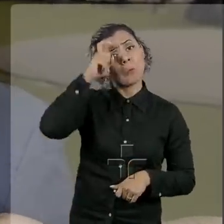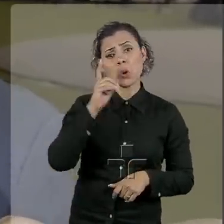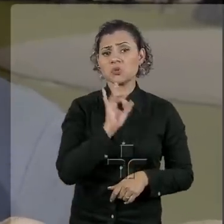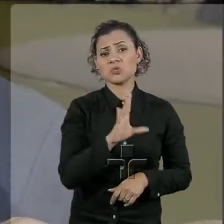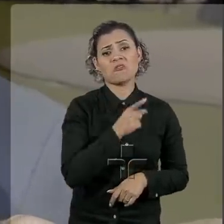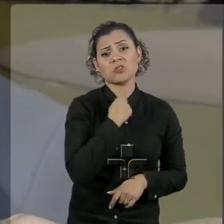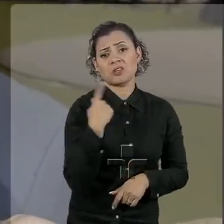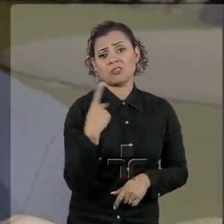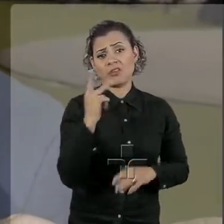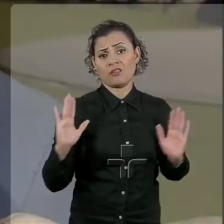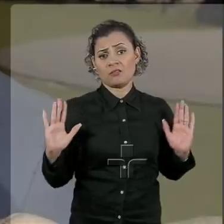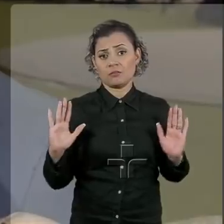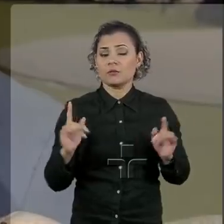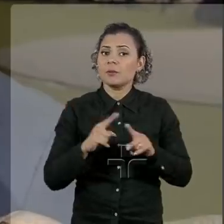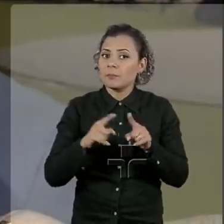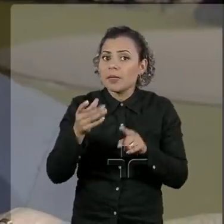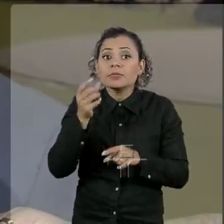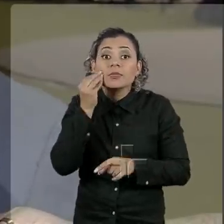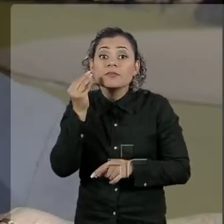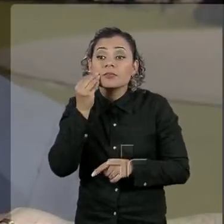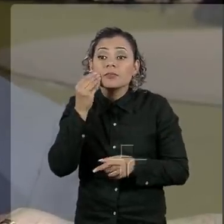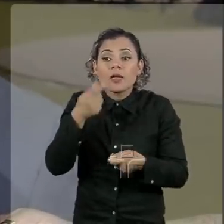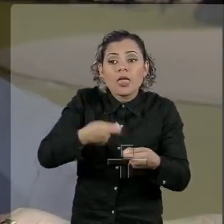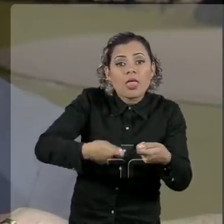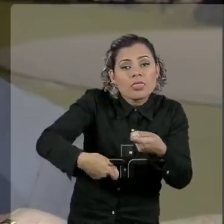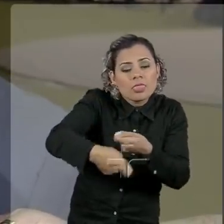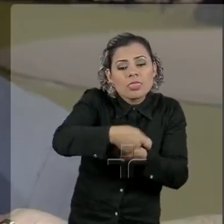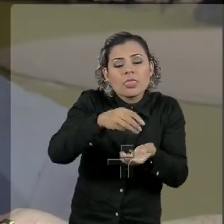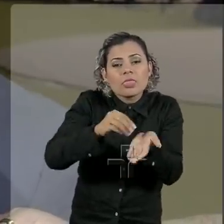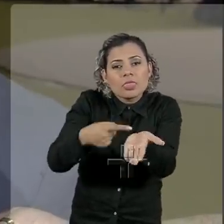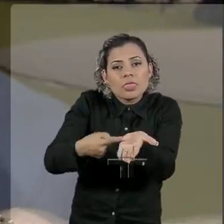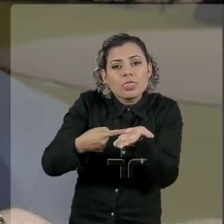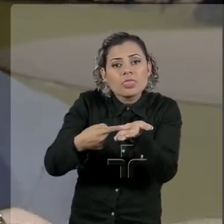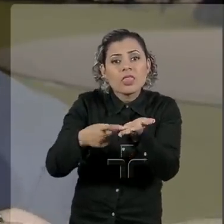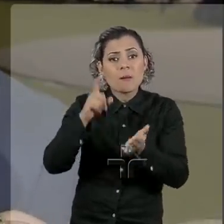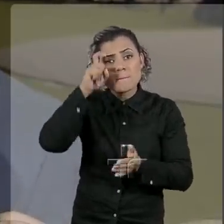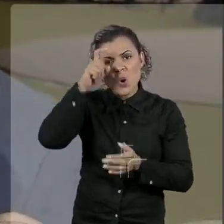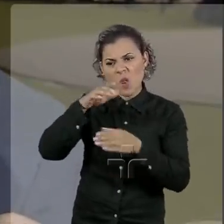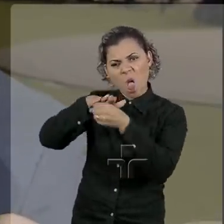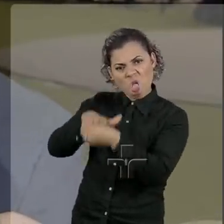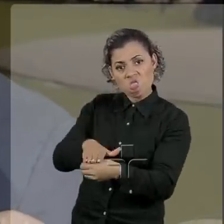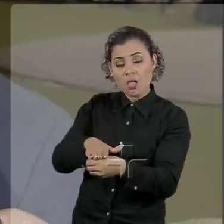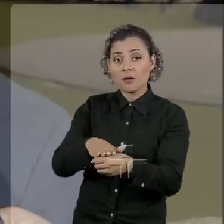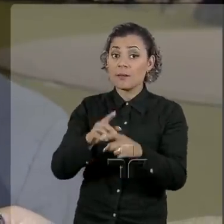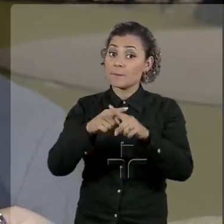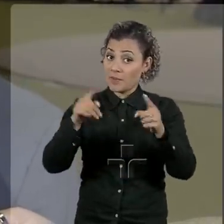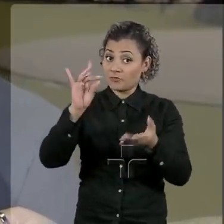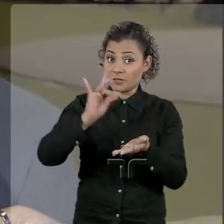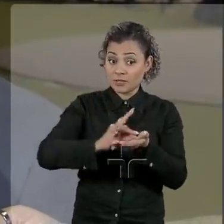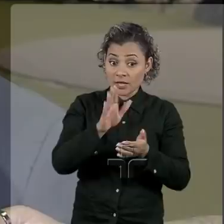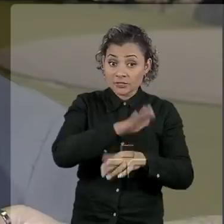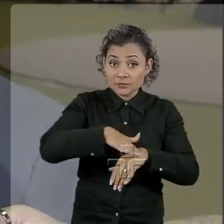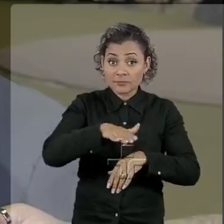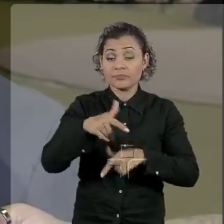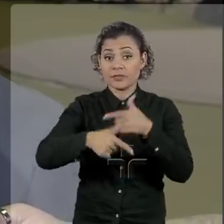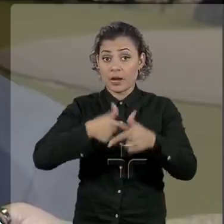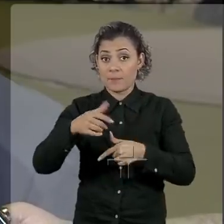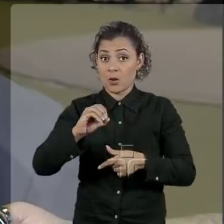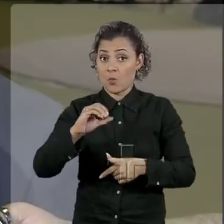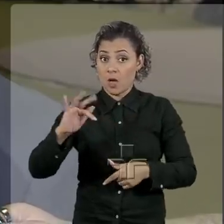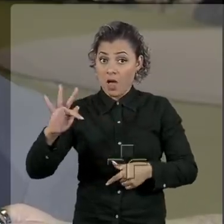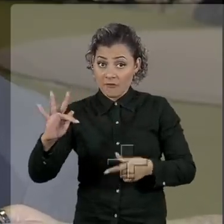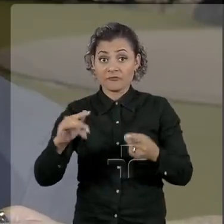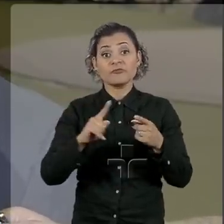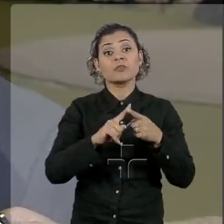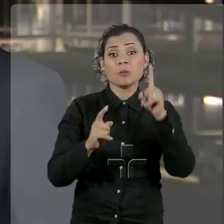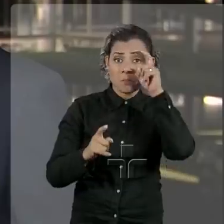houve, por parte de alguns, essa tentativa de fragilizar a imagem do ministro Sérgio Moro, mas para a atividade, tanto do COAF como do próprio ministro Sérgio Moro,